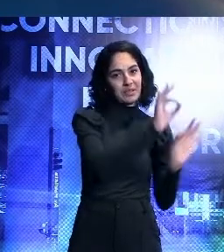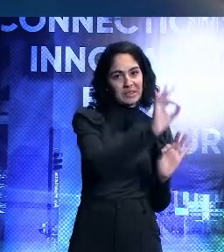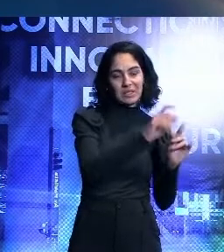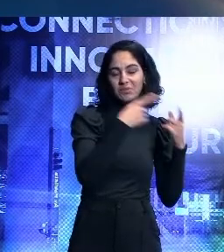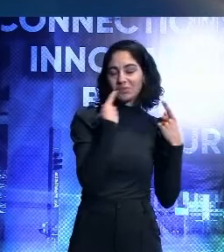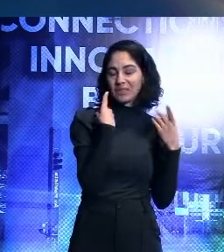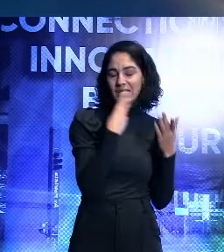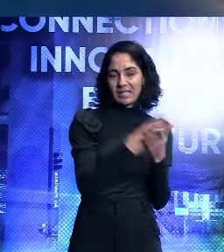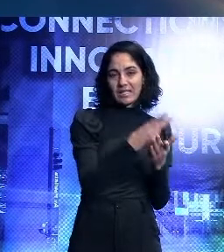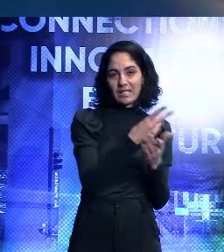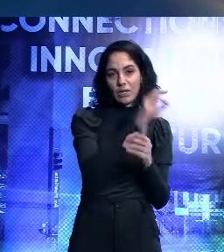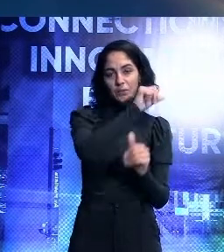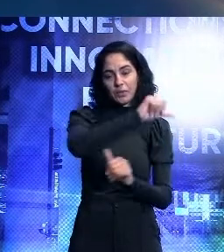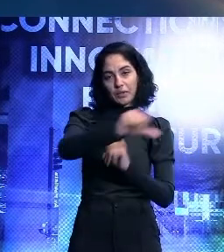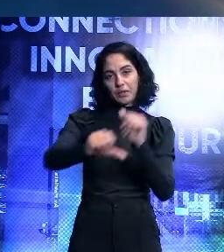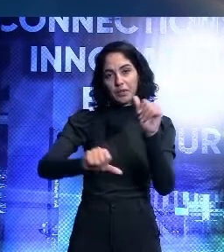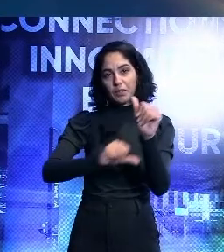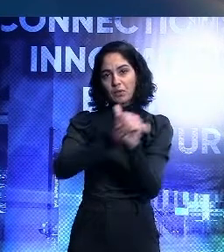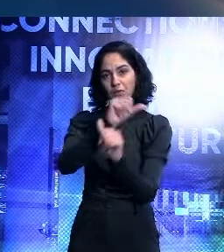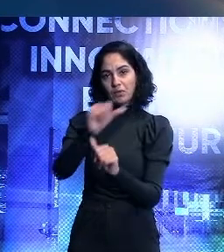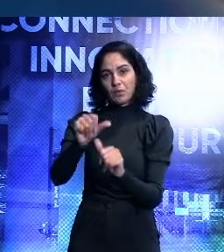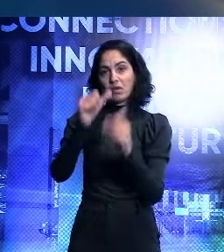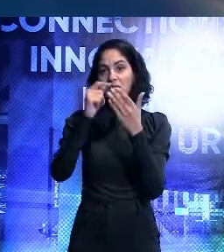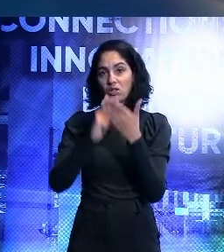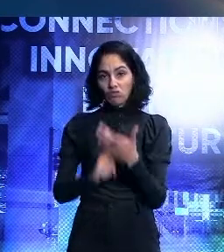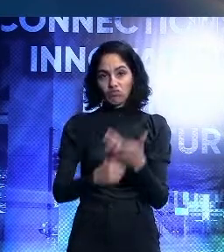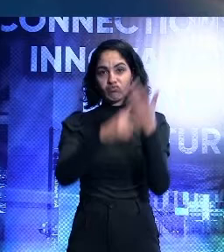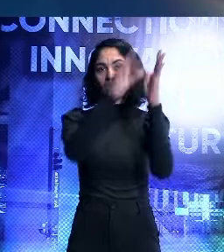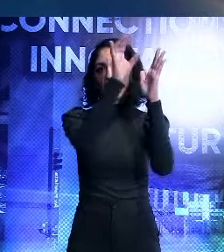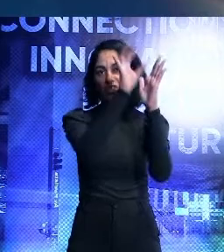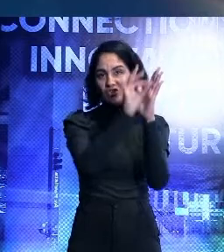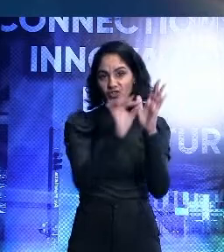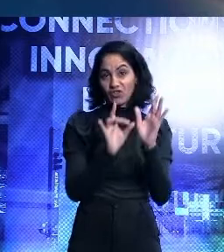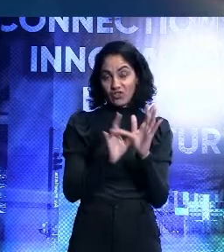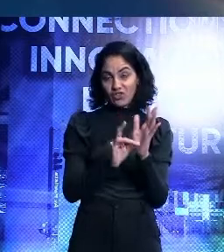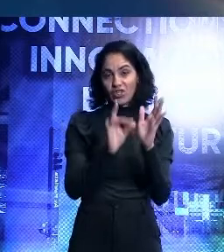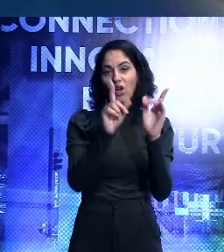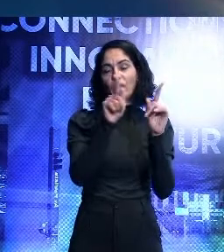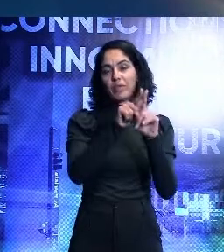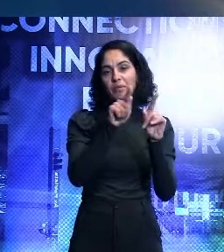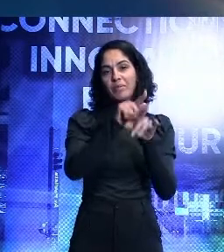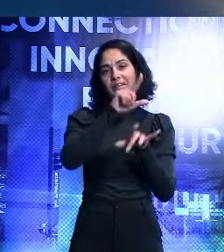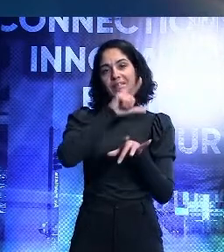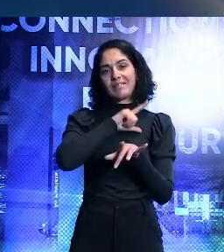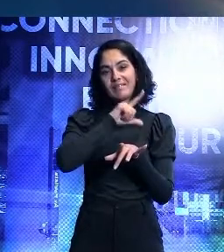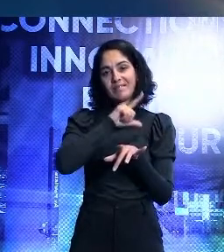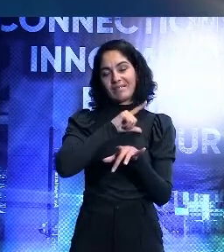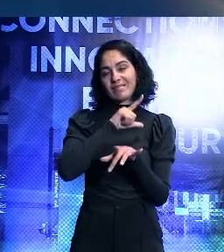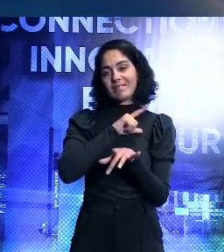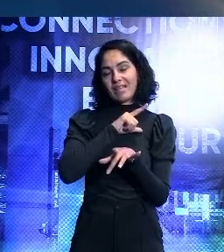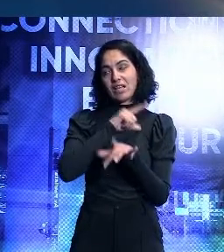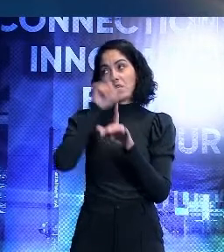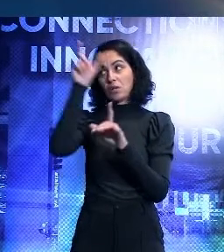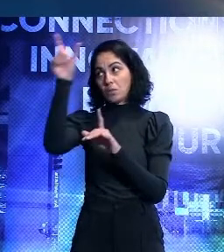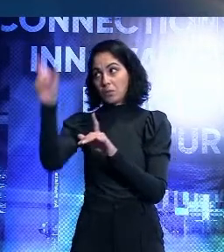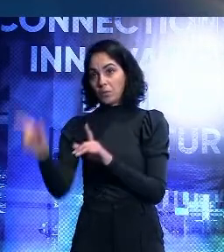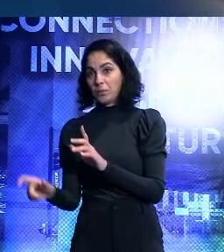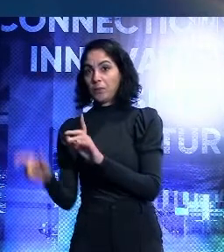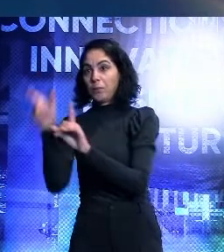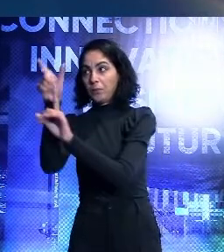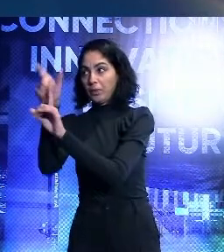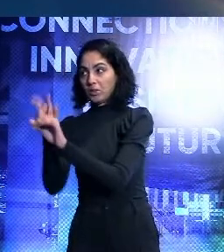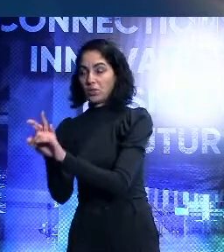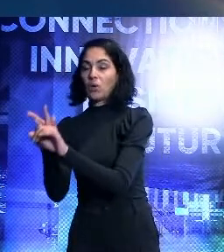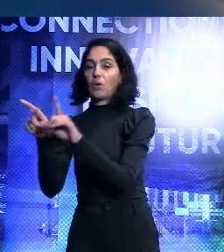digital não acontece só com a adoção de tecnologia, tem que ter as pessoas junto. Experiência do usuário pode trazer resultado, pessoas. De novo, abordagem